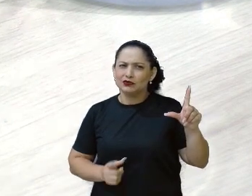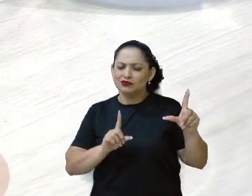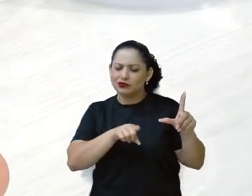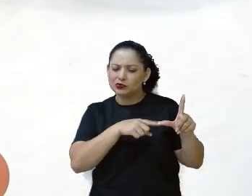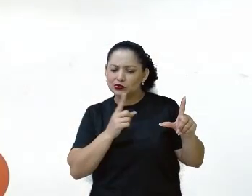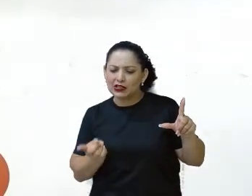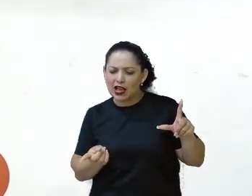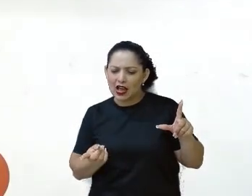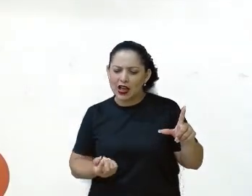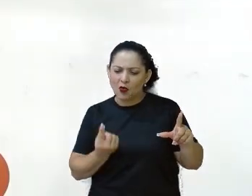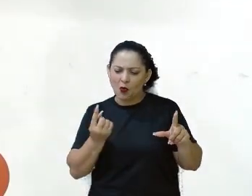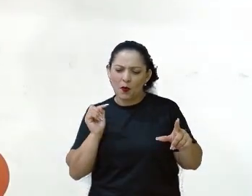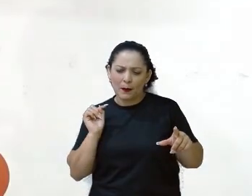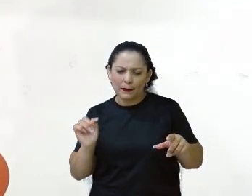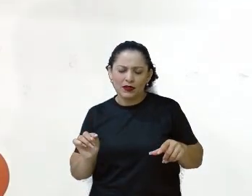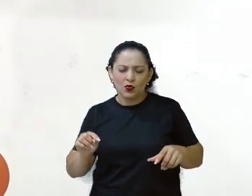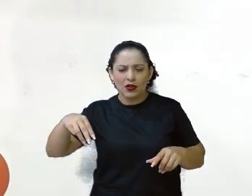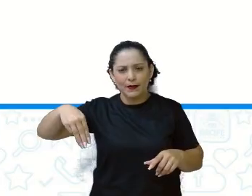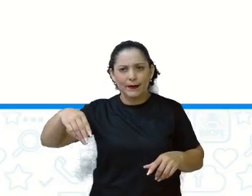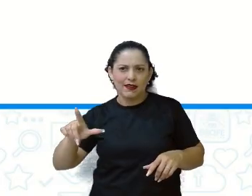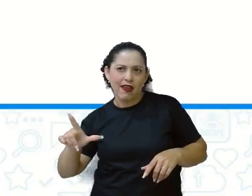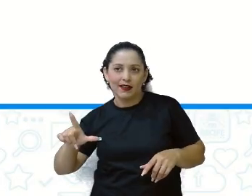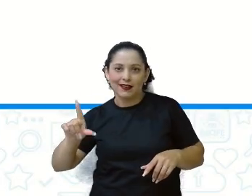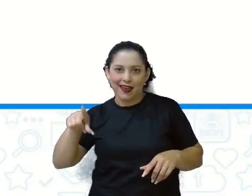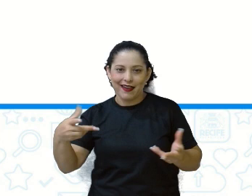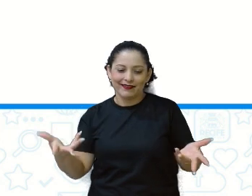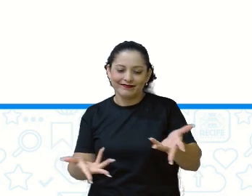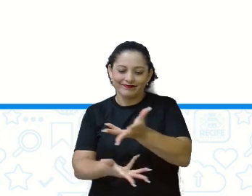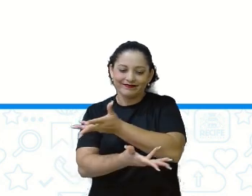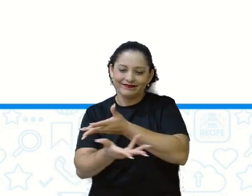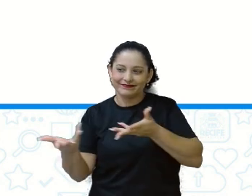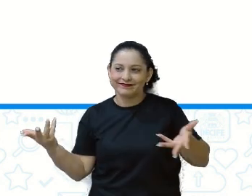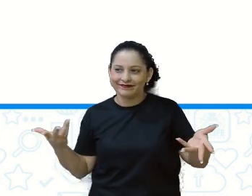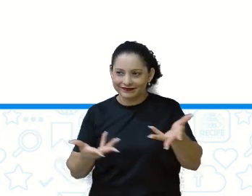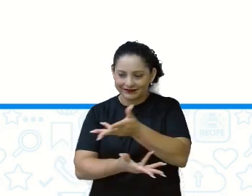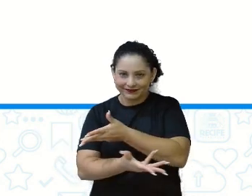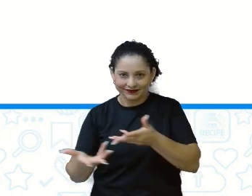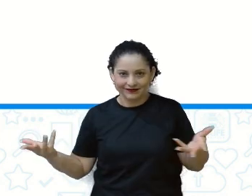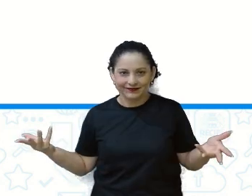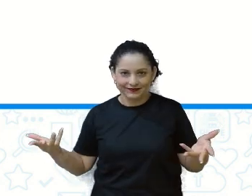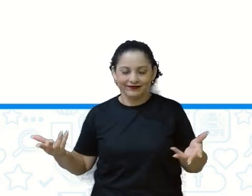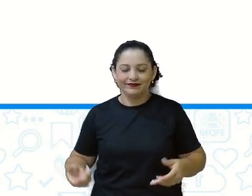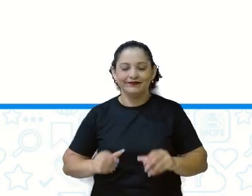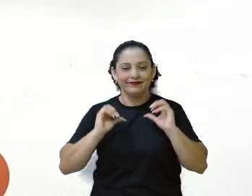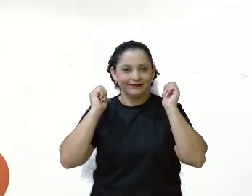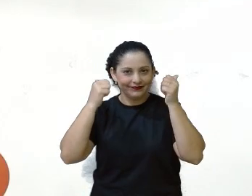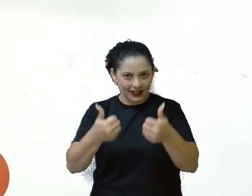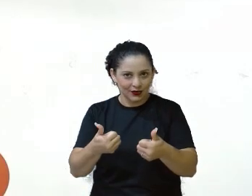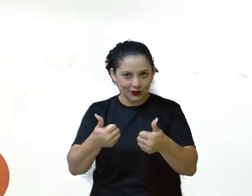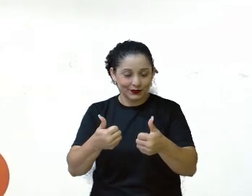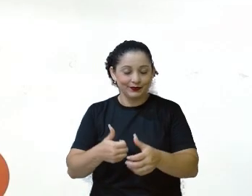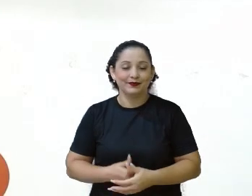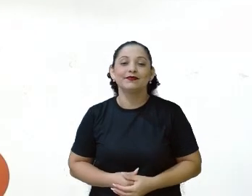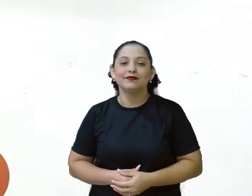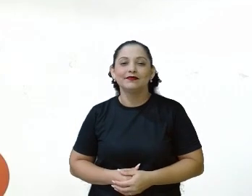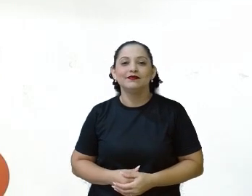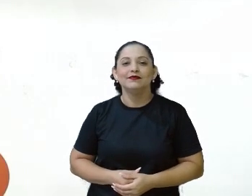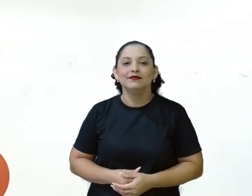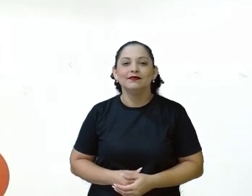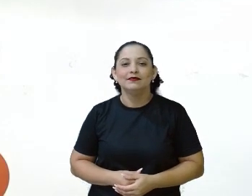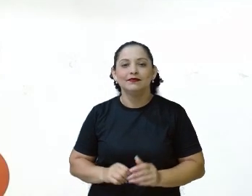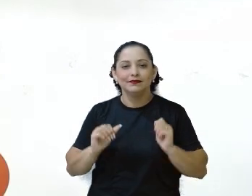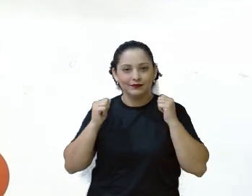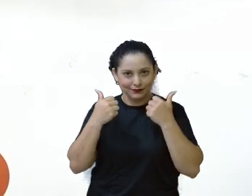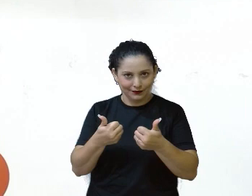jeito nenhum. 1000 ml, 1 litro. Tranquilo, 5º ano.